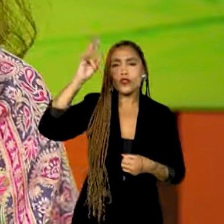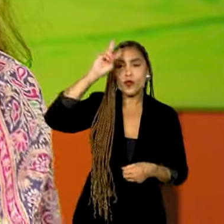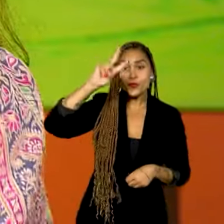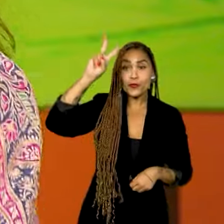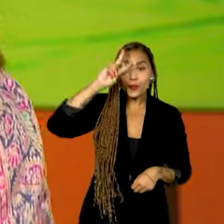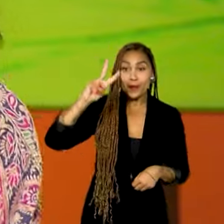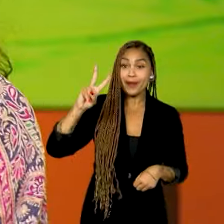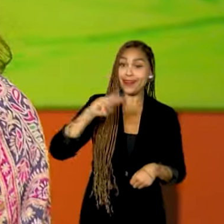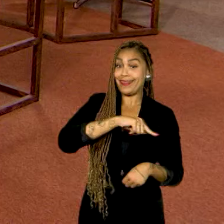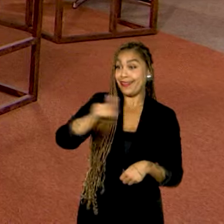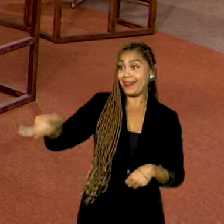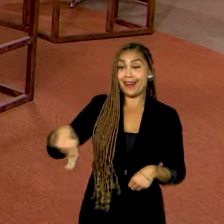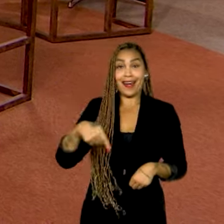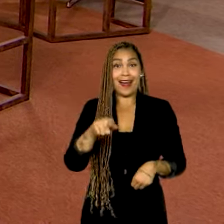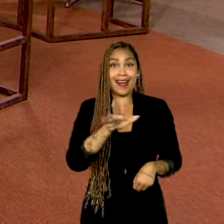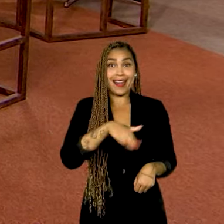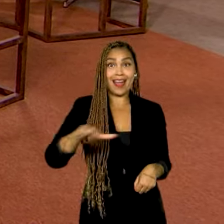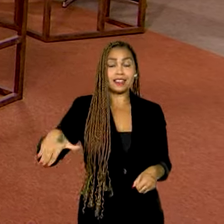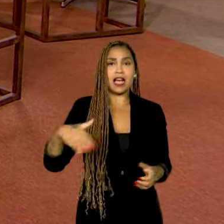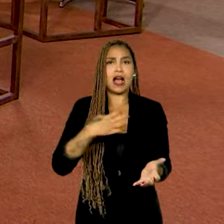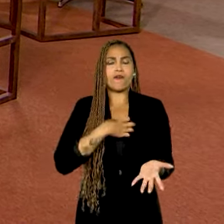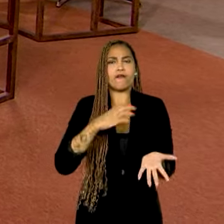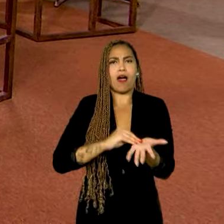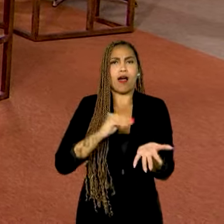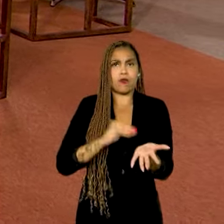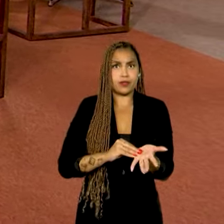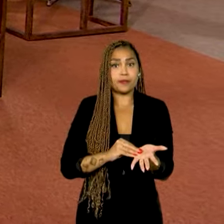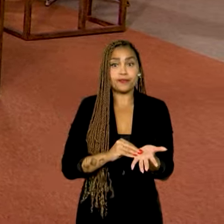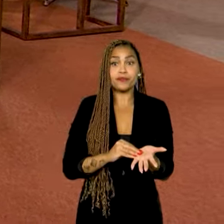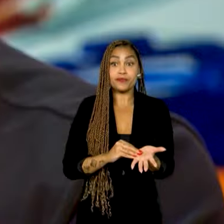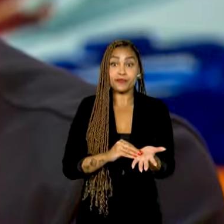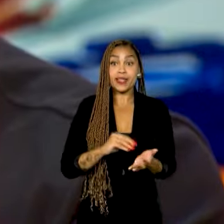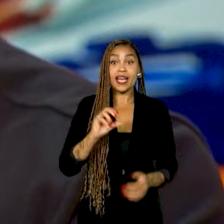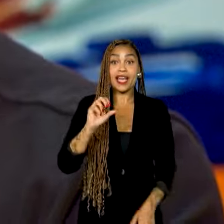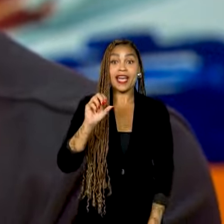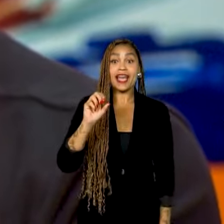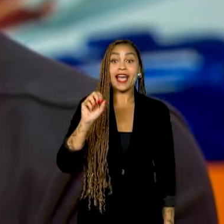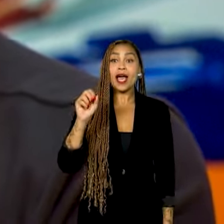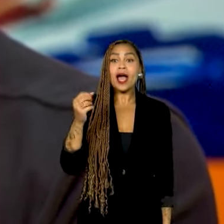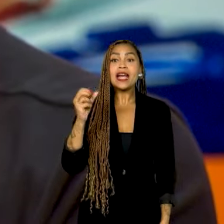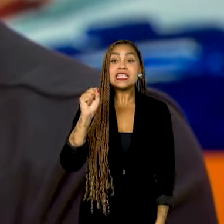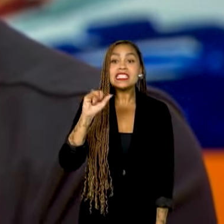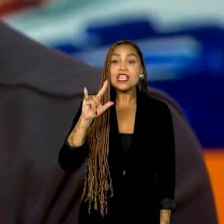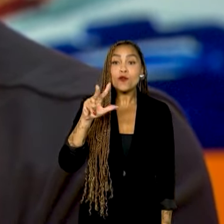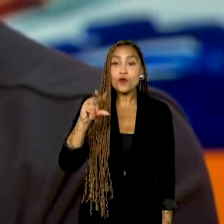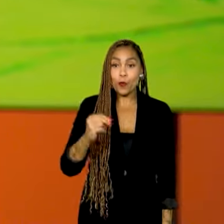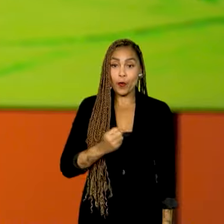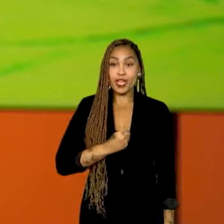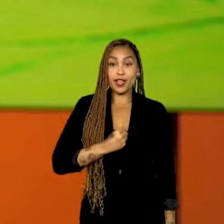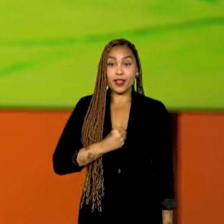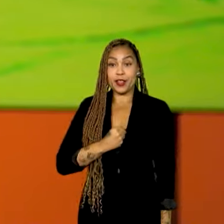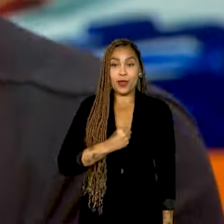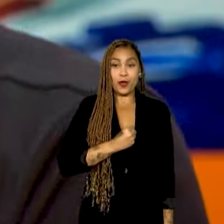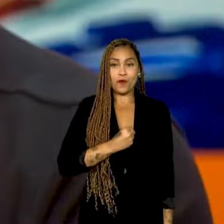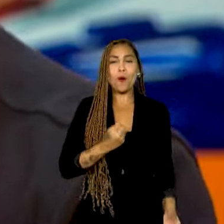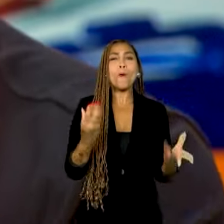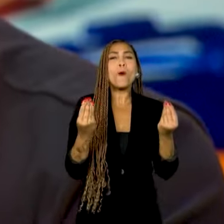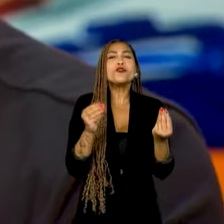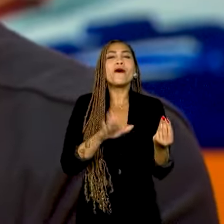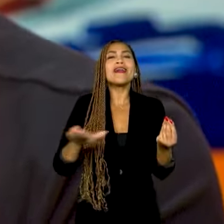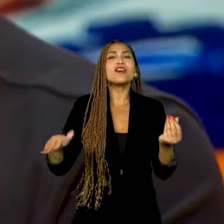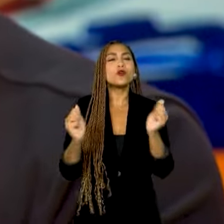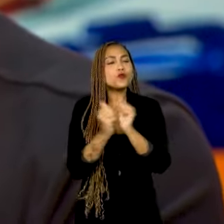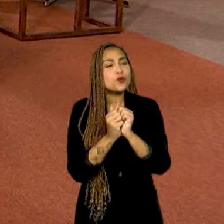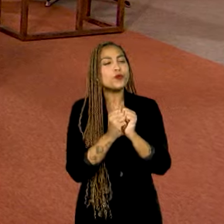através Silvio, de uma forma diferente. O Silvio, ele trabalhava muito com crianças, né? Com a Maísa, sempre tinha uma criança ali envolvida,